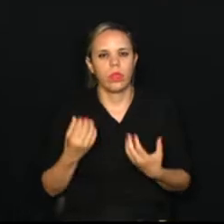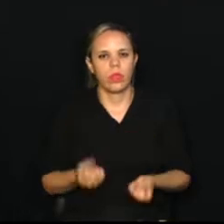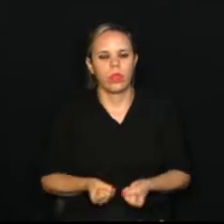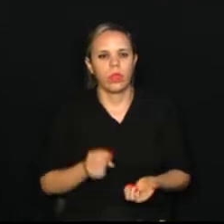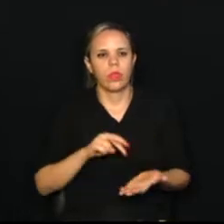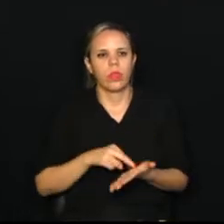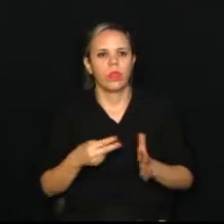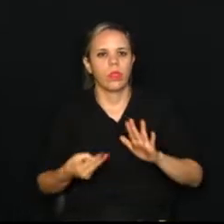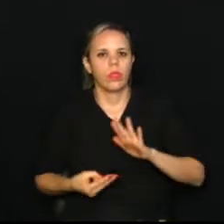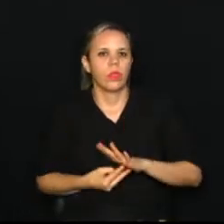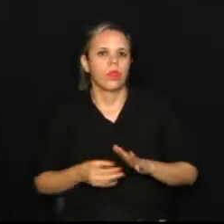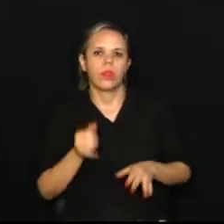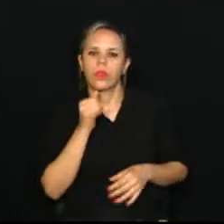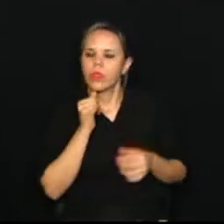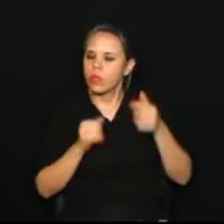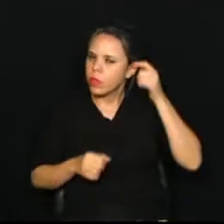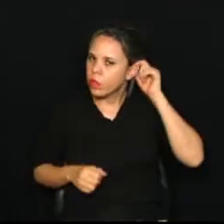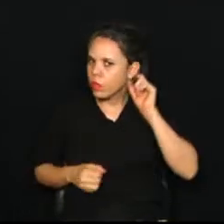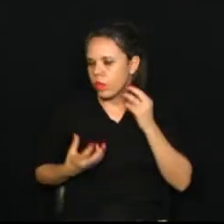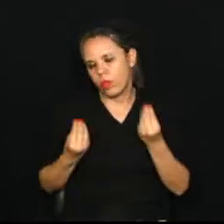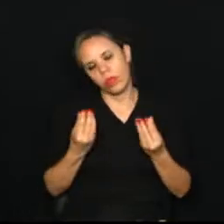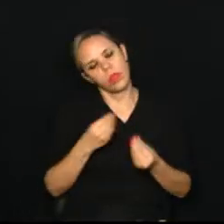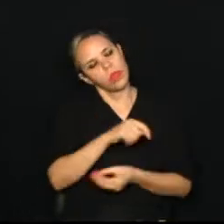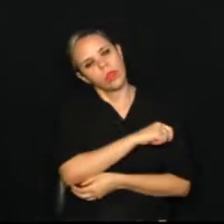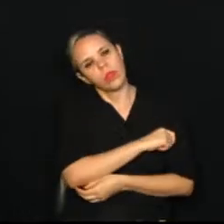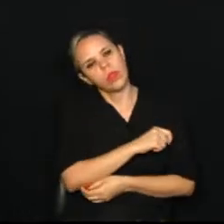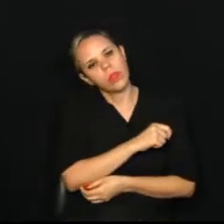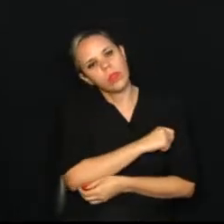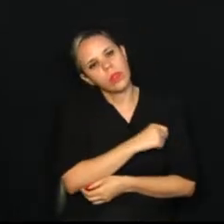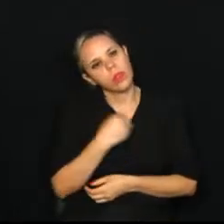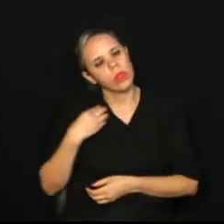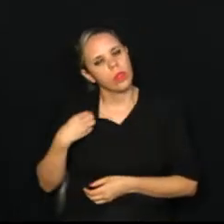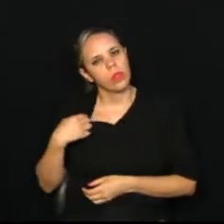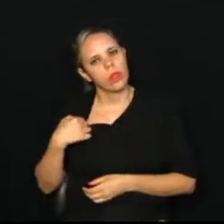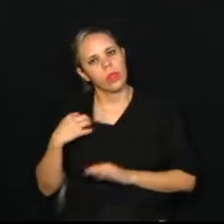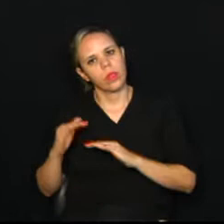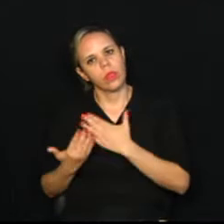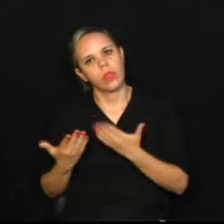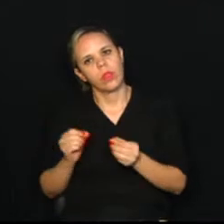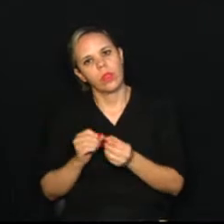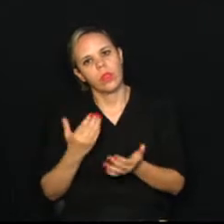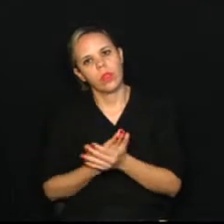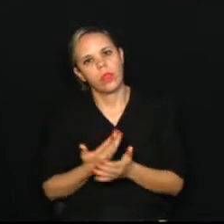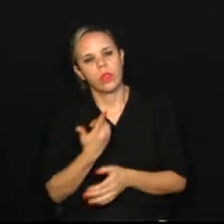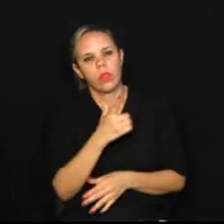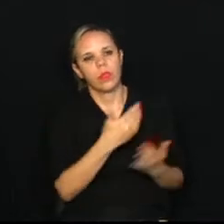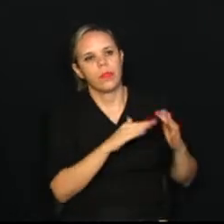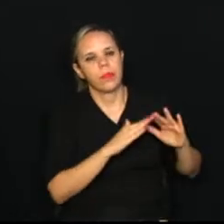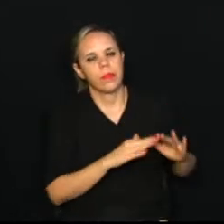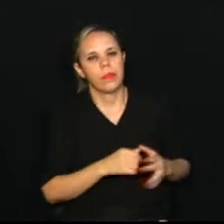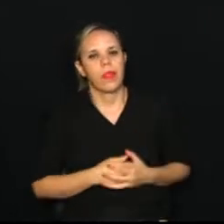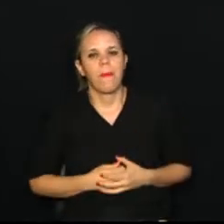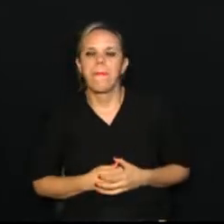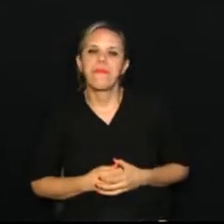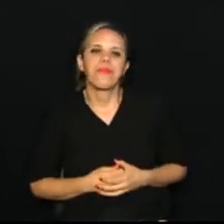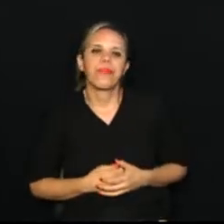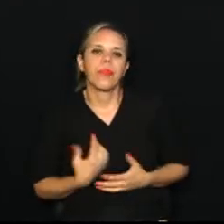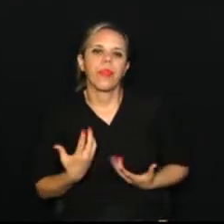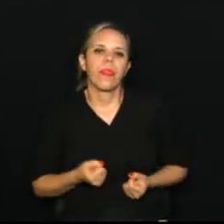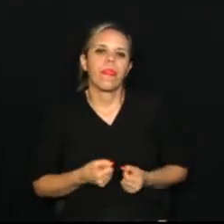seja, centenas de alunos de um determinado bairro querem estudar numa escola e nós